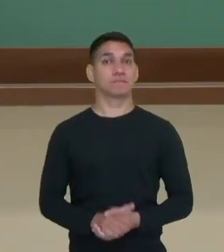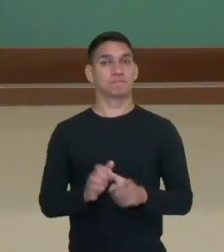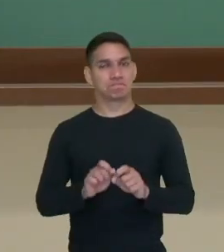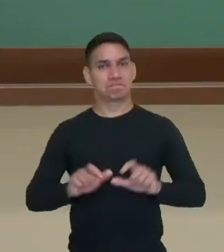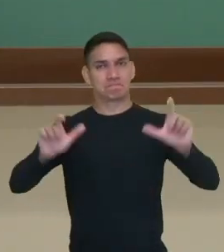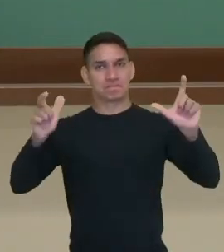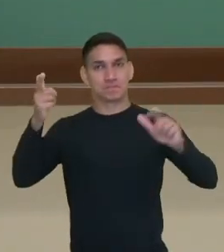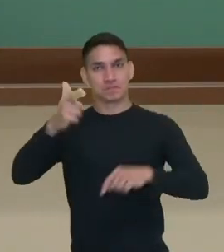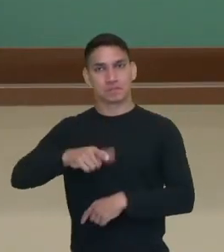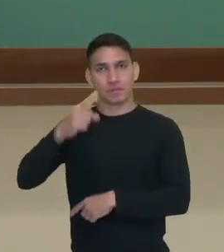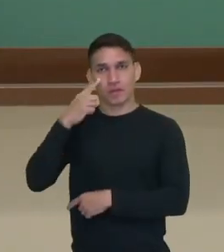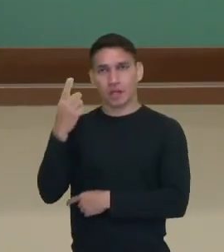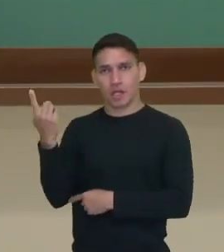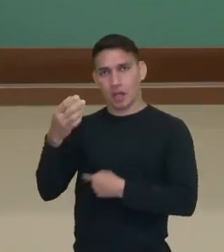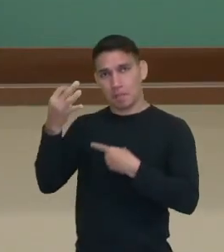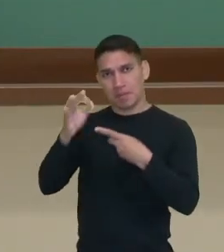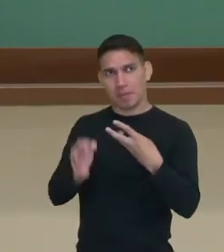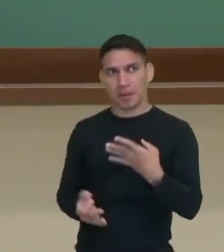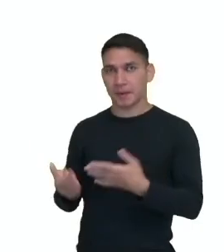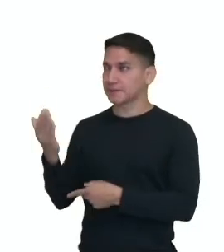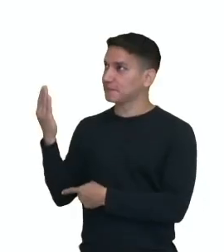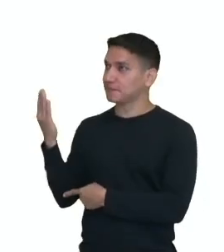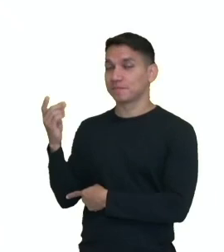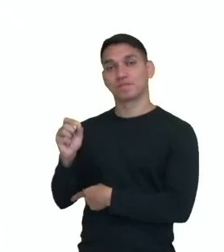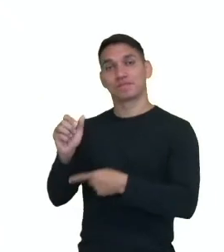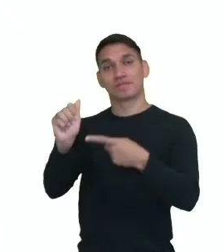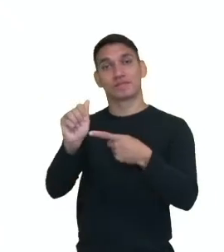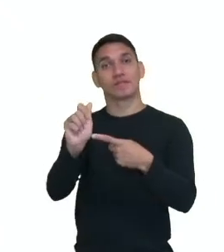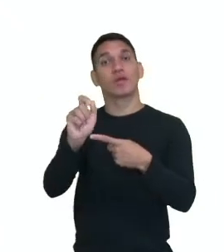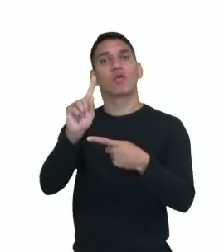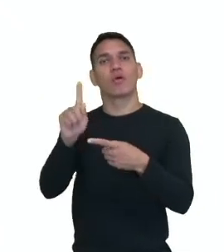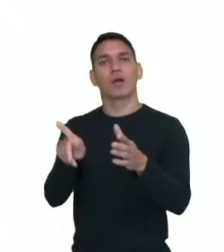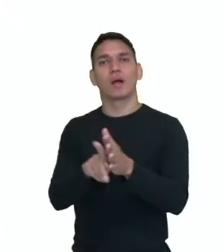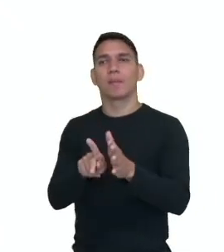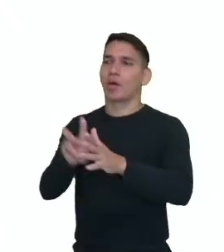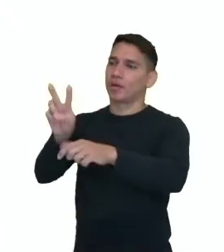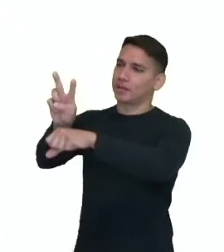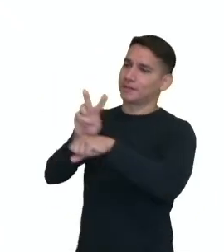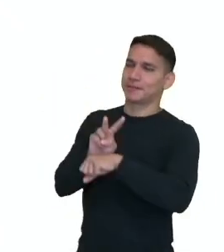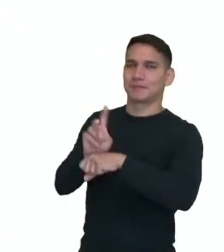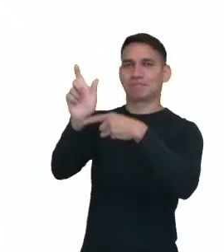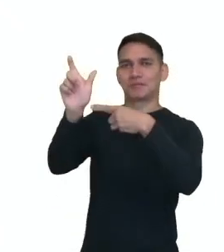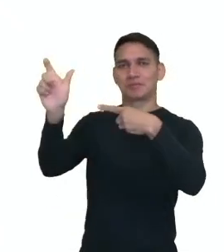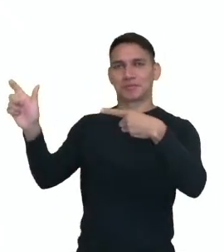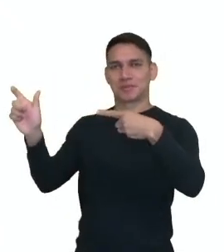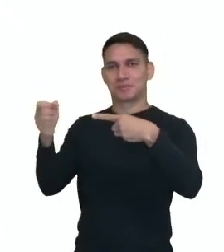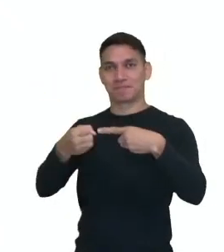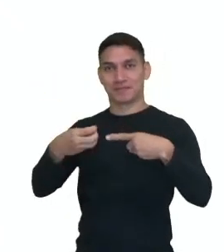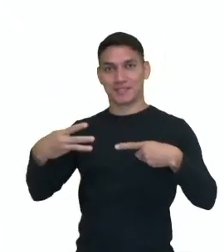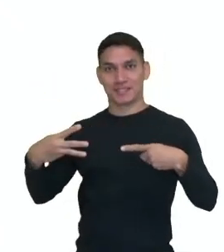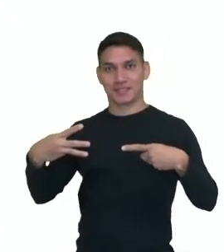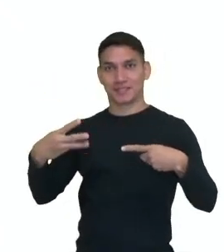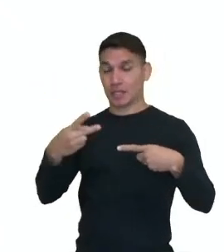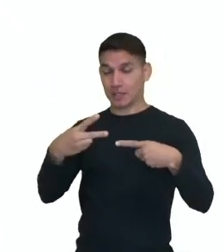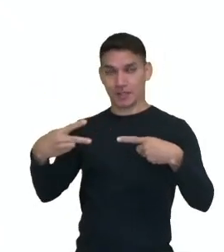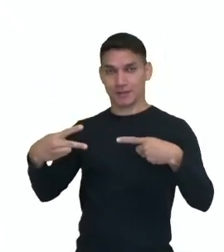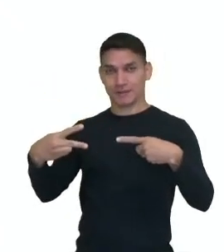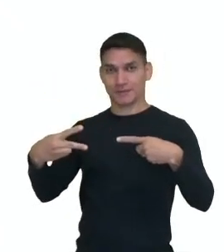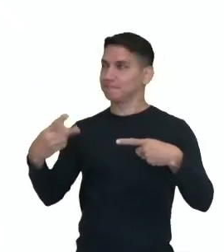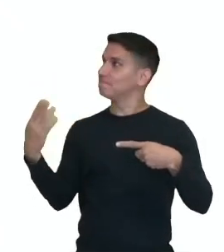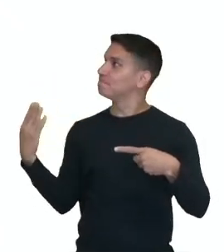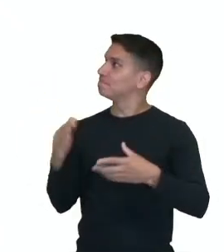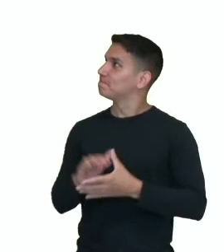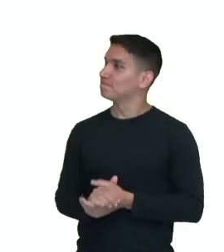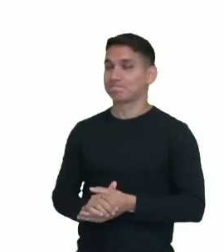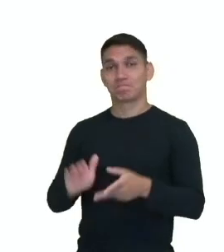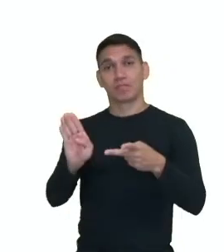Retornamos, vamos para a correção. Letra A. As palavras estrangeiras são charges e cartoons. Letra